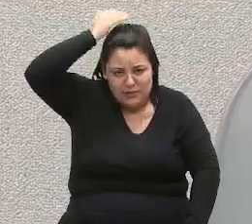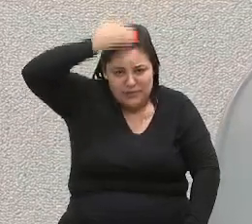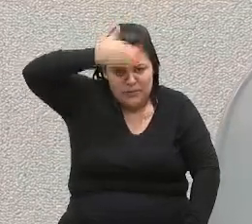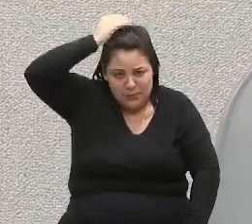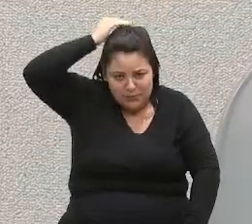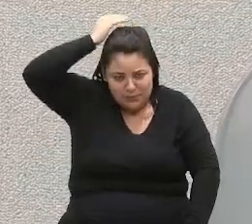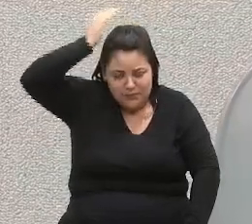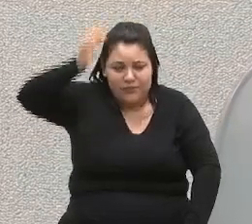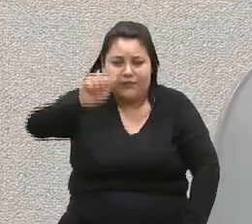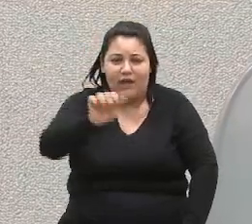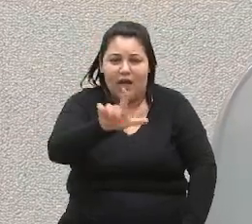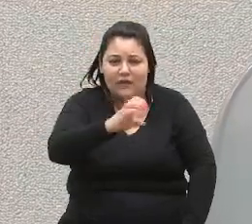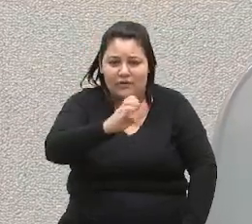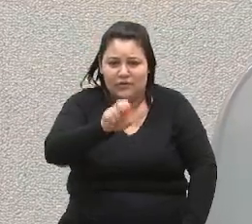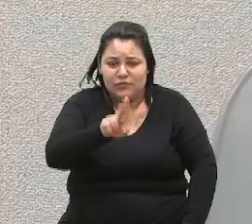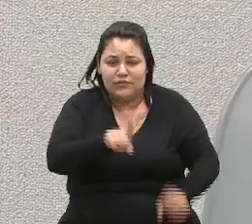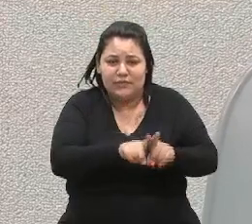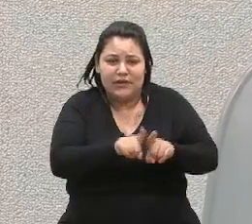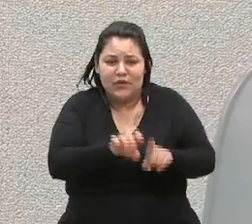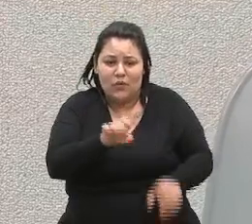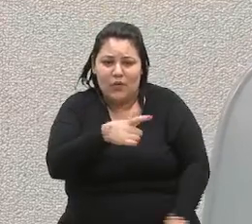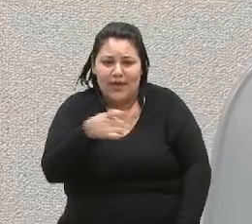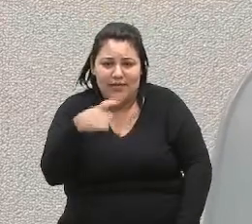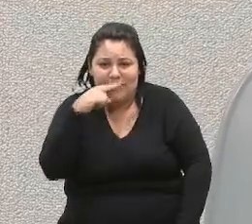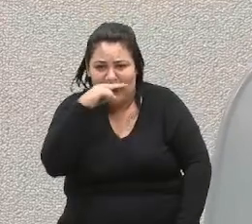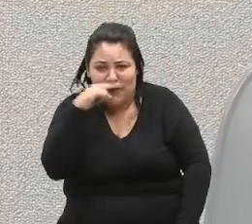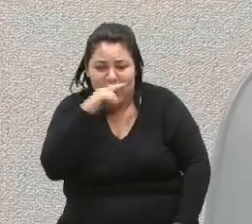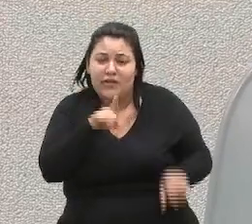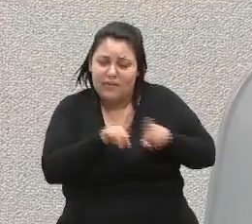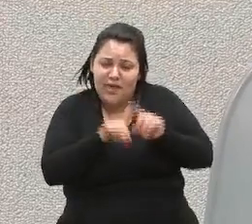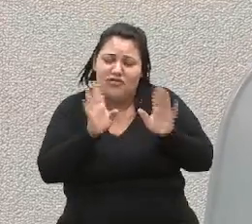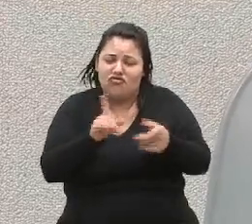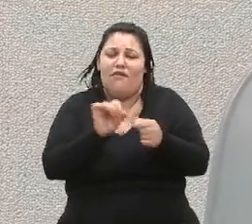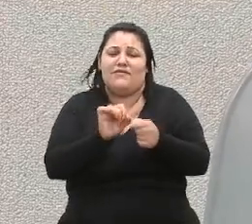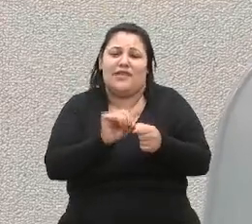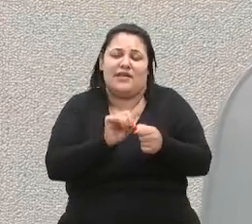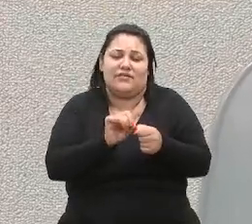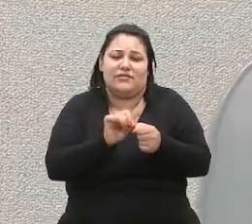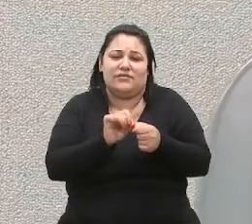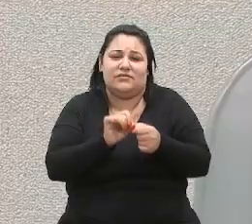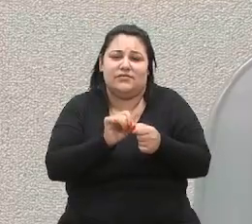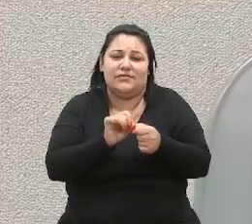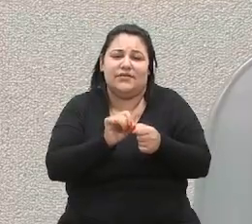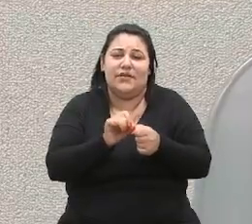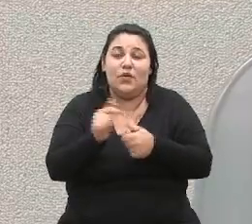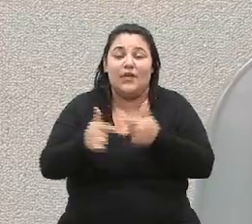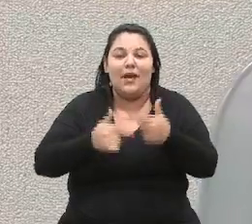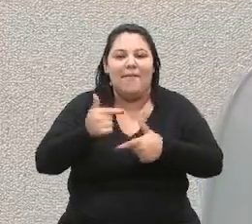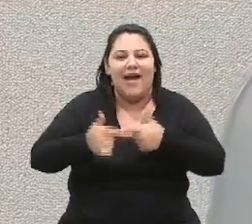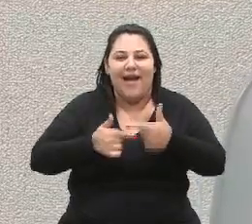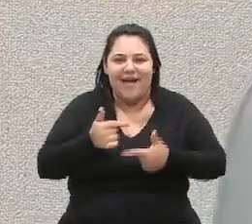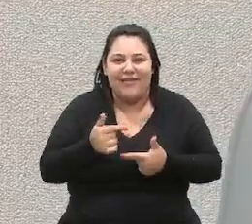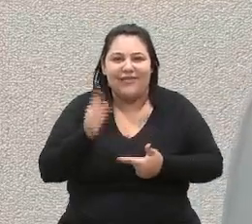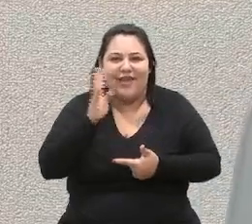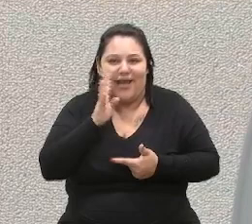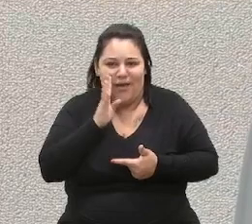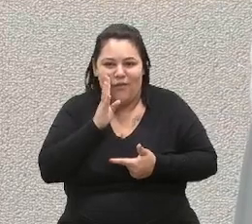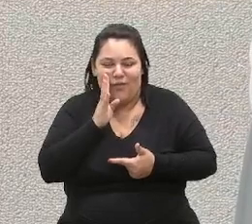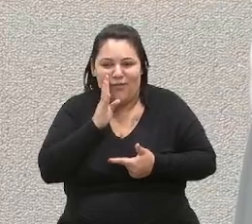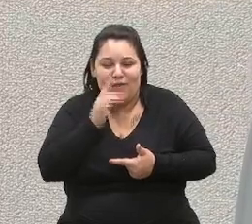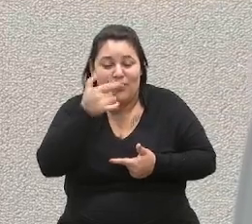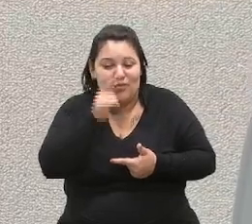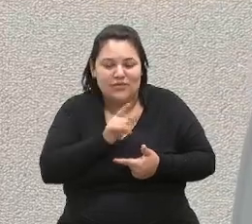no ex-governador Sartori, outros que já também fizeram algo no sentido da